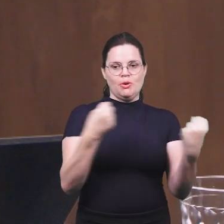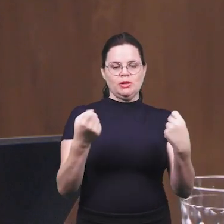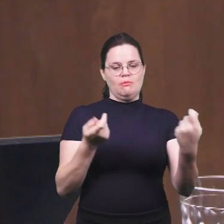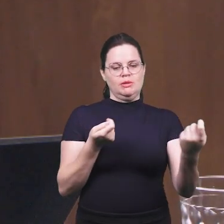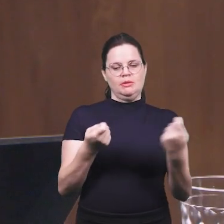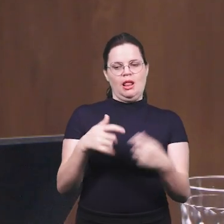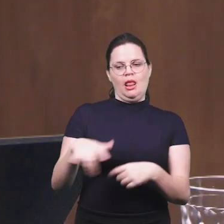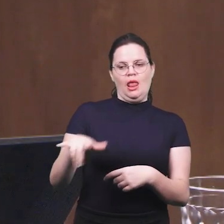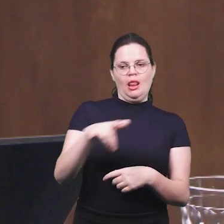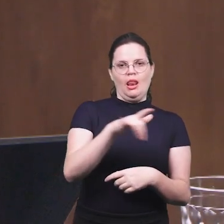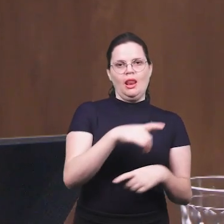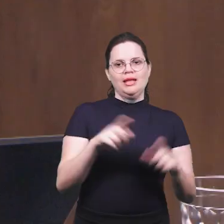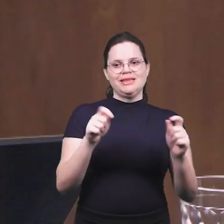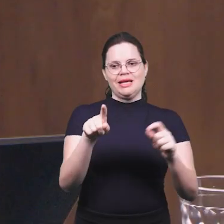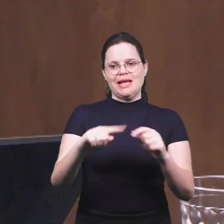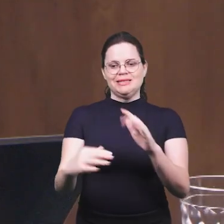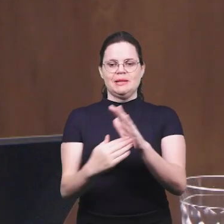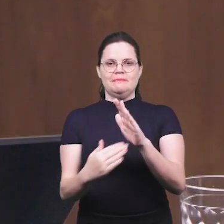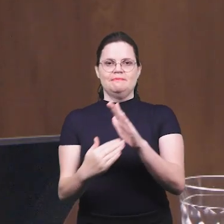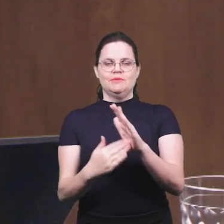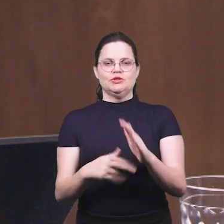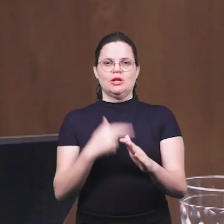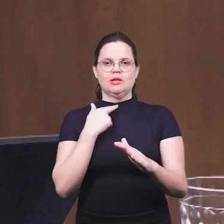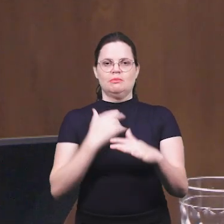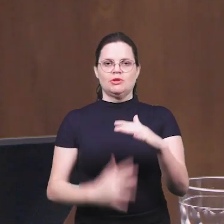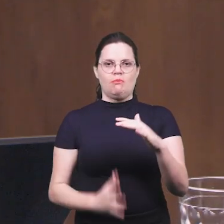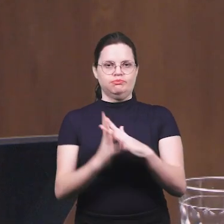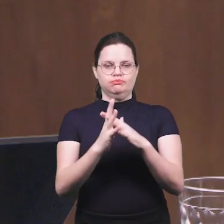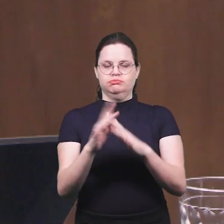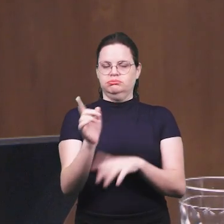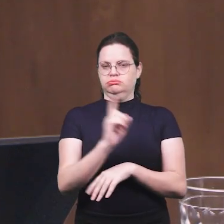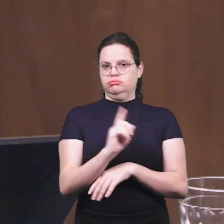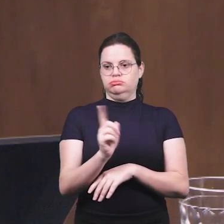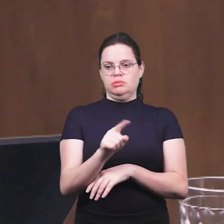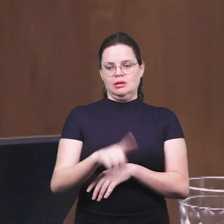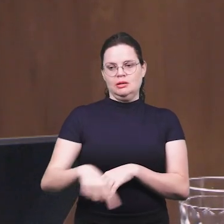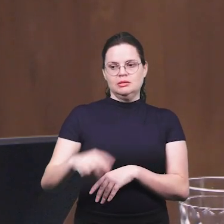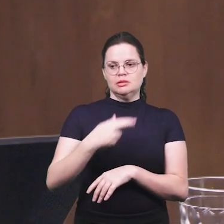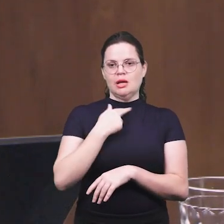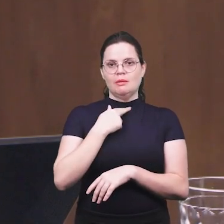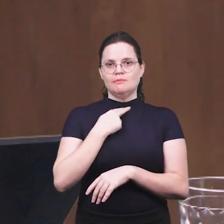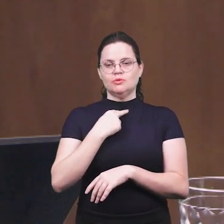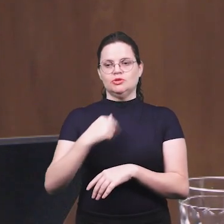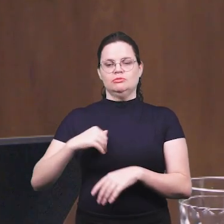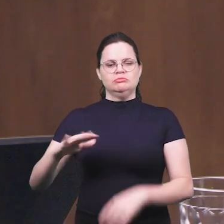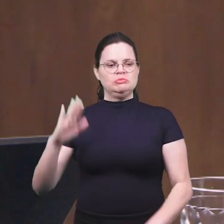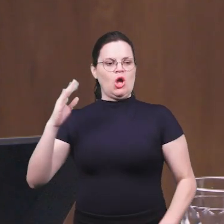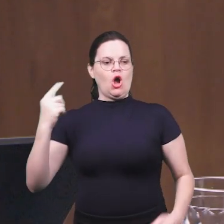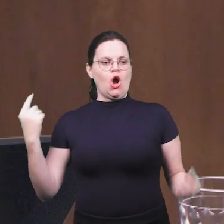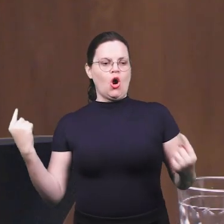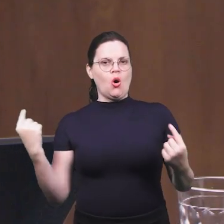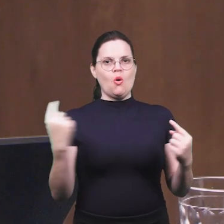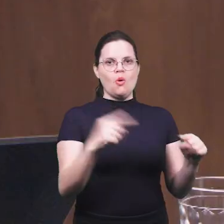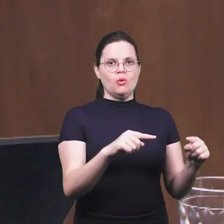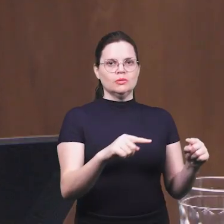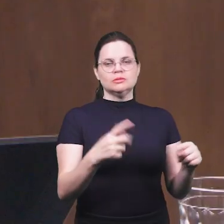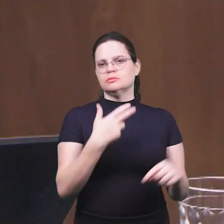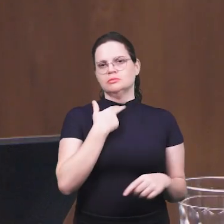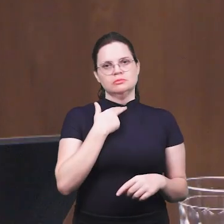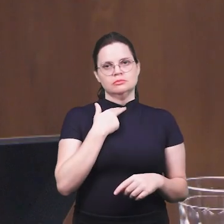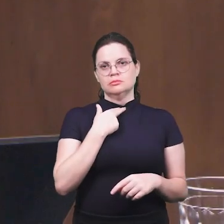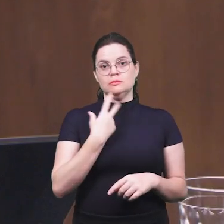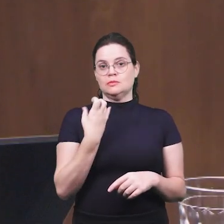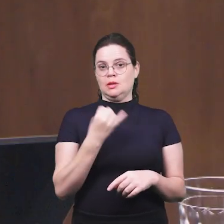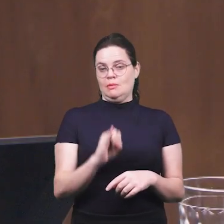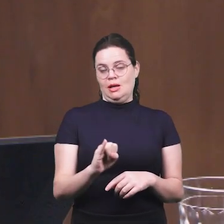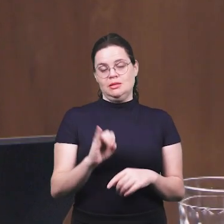precisava ser dado continuidade a ele. Ninguém poderia se levantar contra esse poder. Quando você tem o